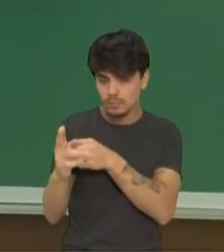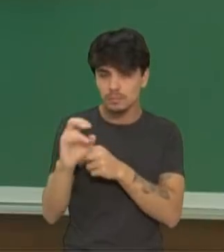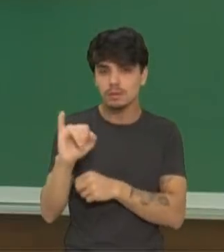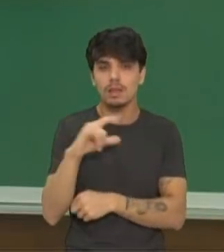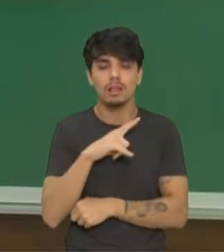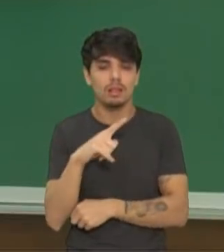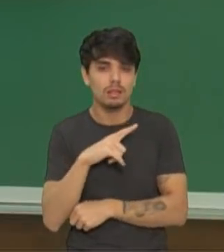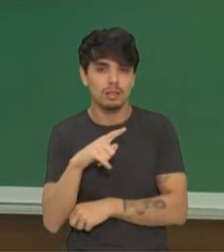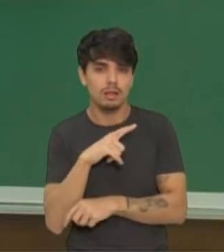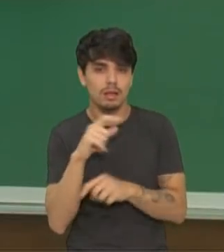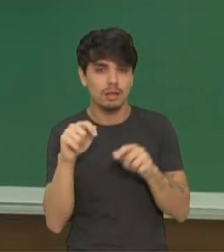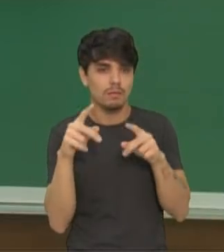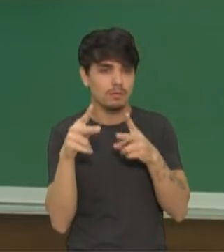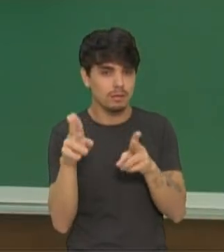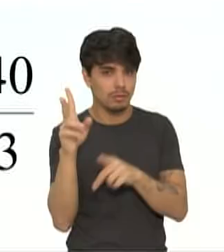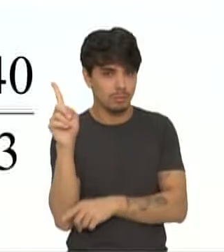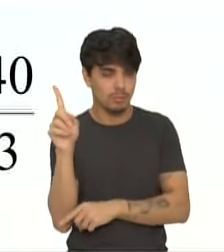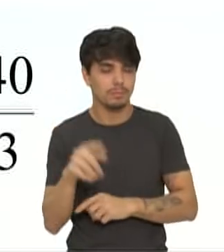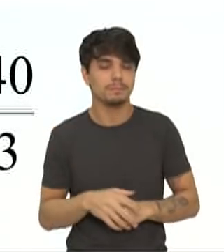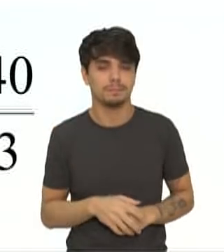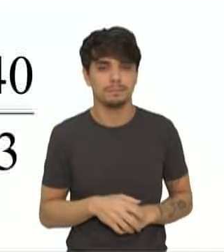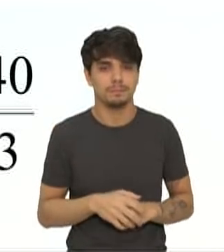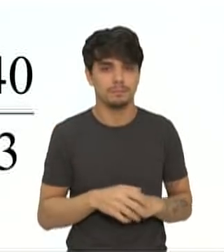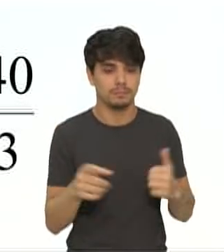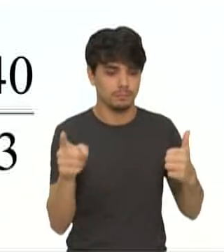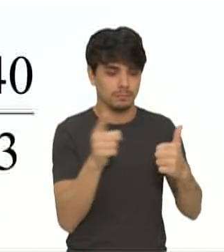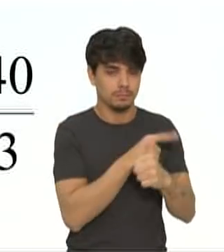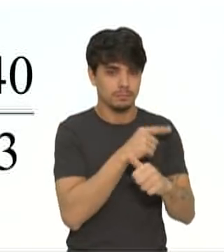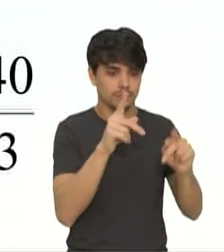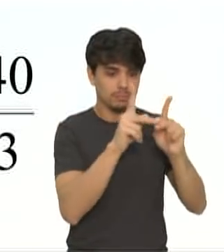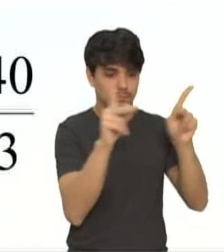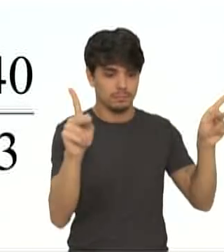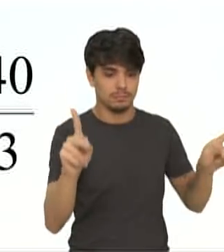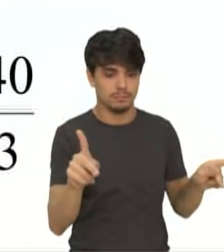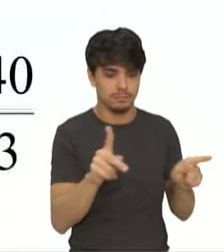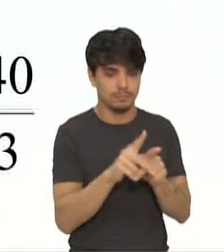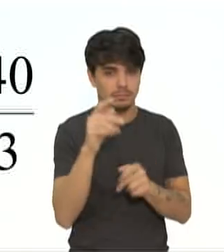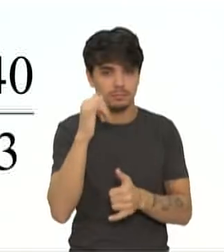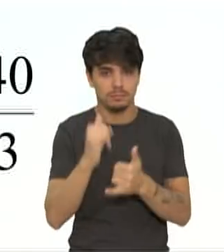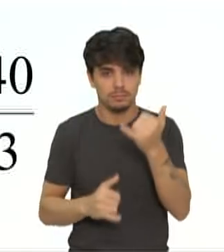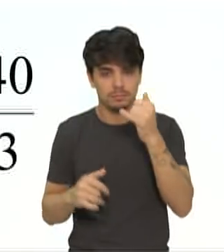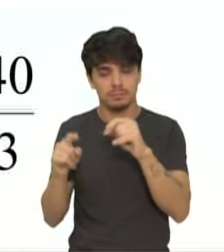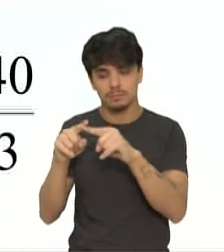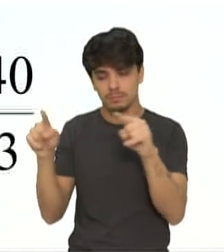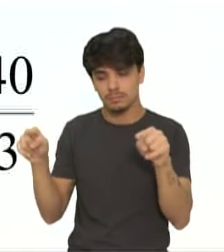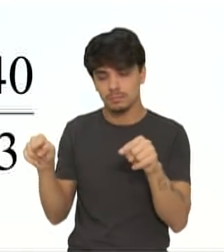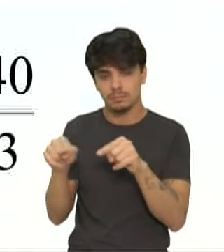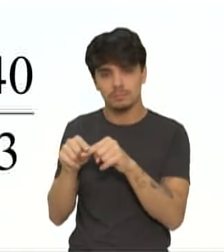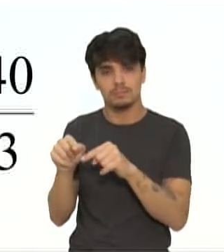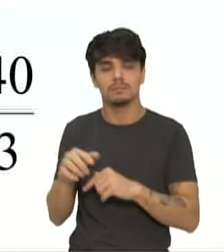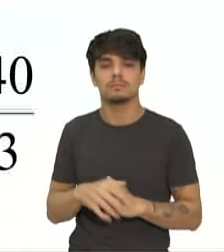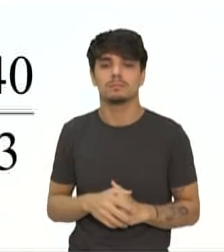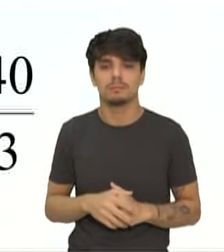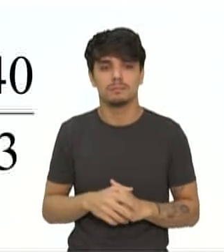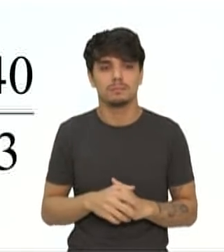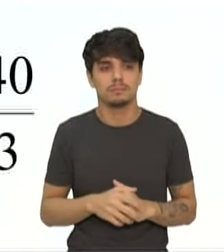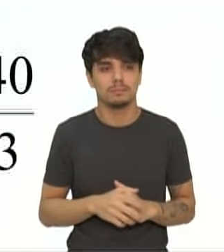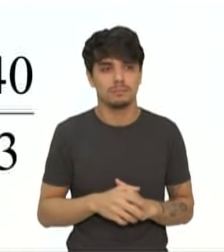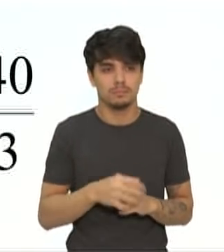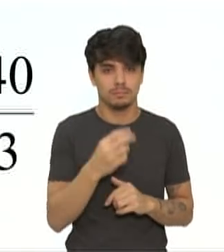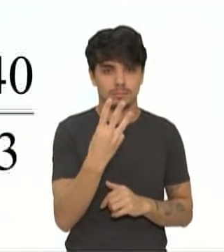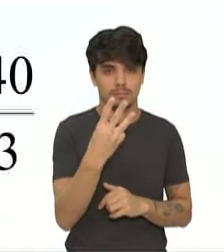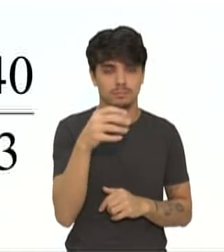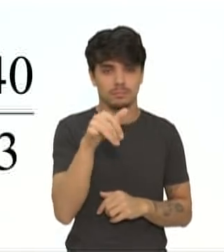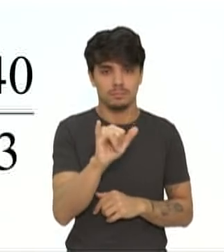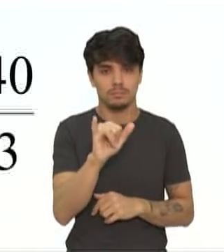estivéssemos fazendo dessa forma. Primeiro o perímetro igual os lados. Então, 3y mais 3y